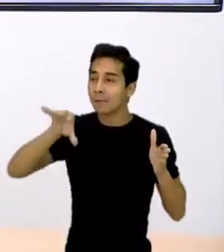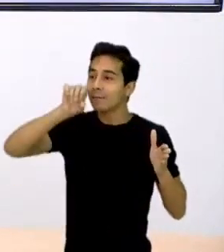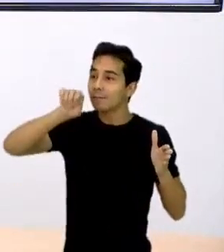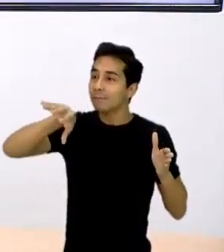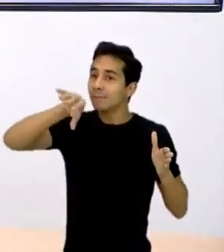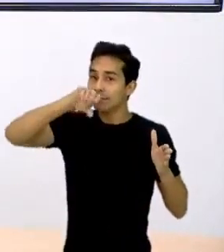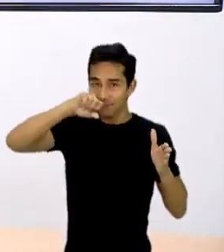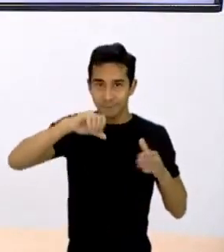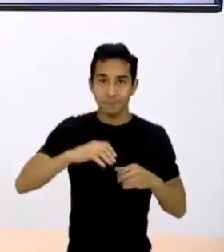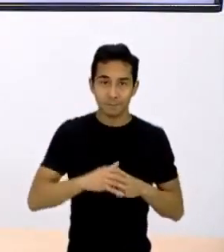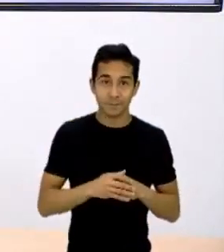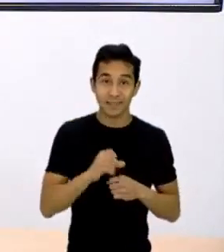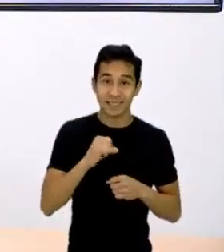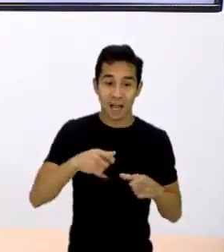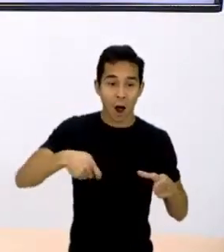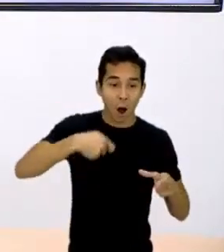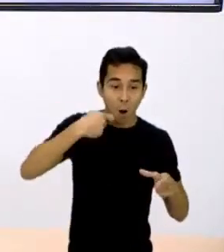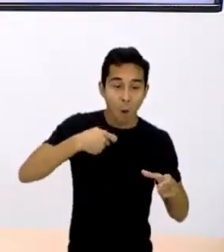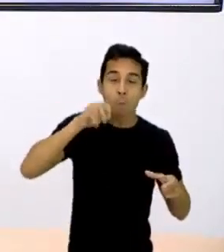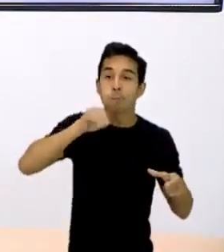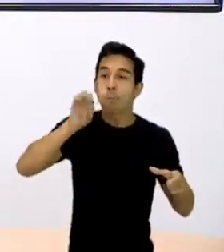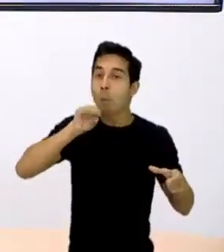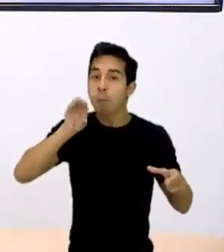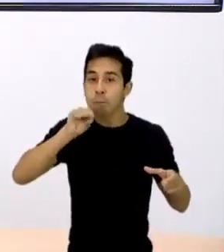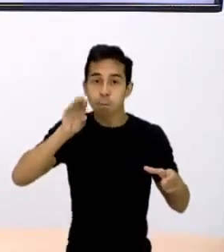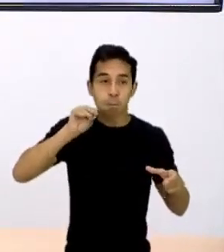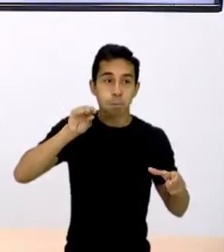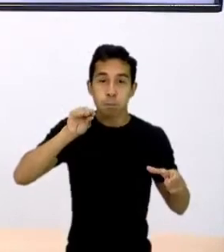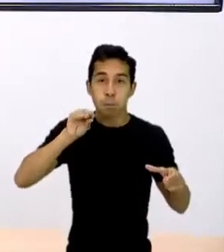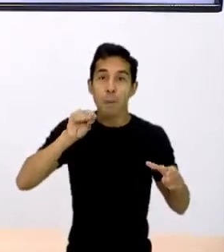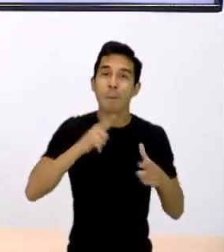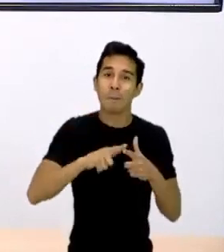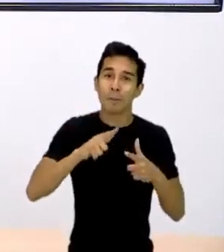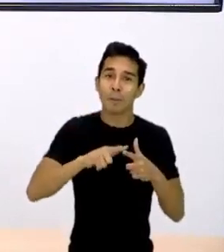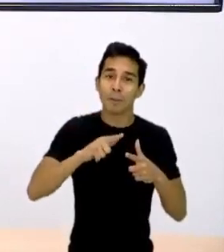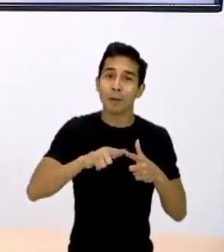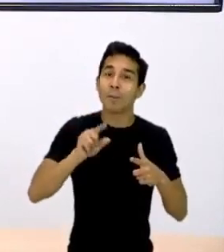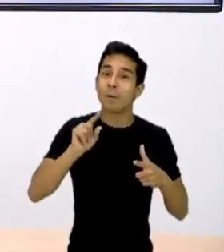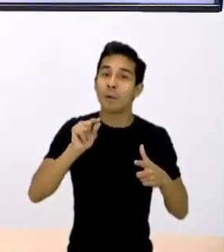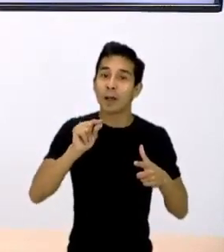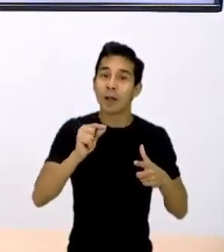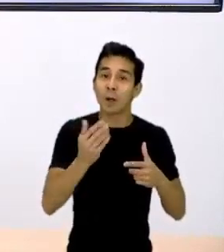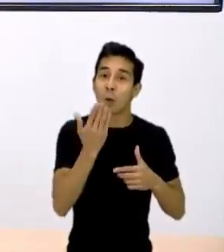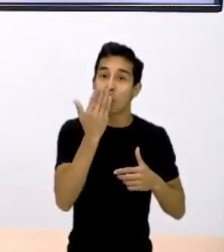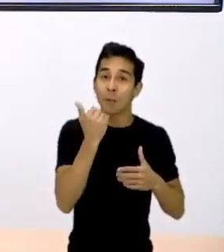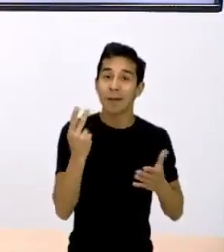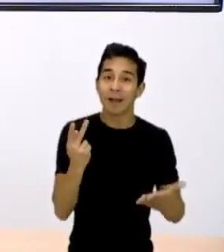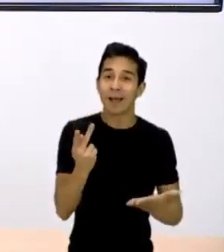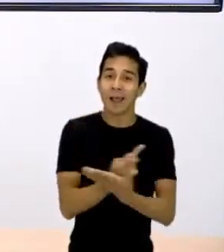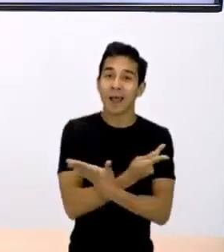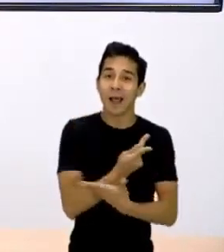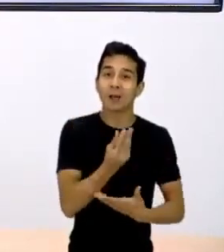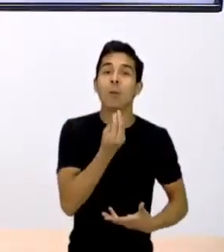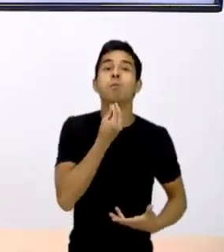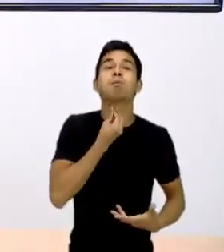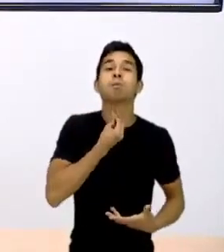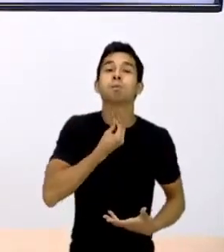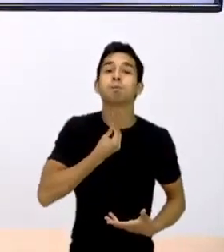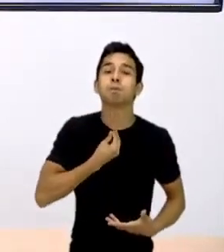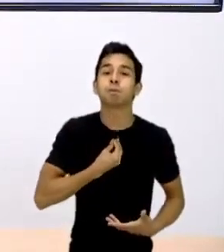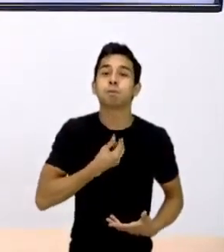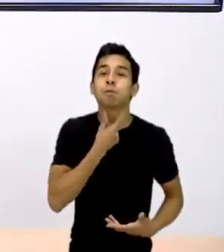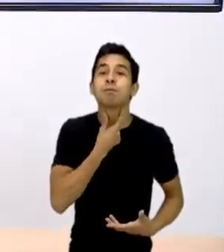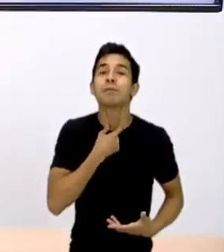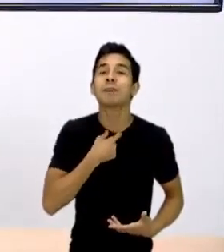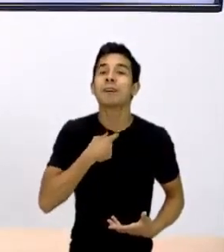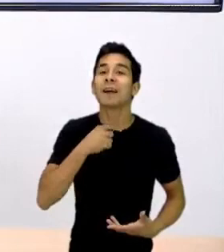do engasgo, que é muito sério. O que é o engasgo? É quando você engole alguma partícula e ela passa pela laringe, ela